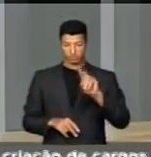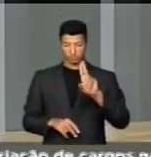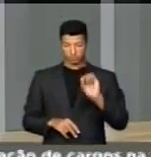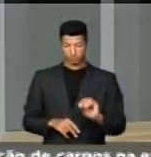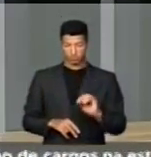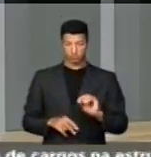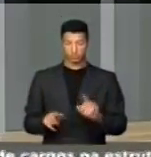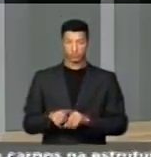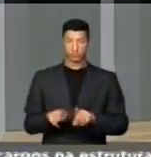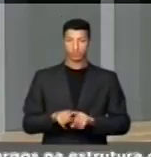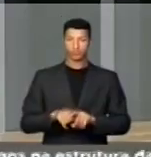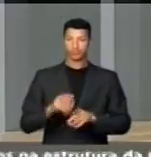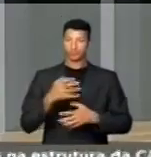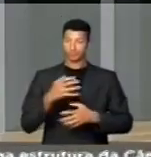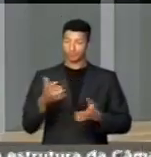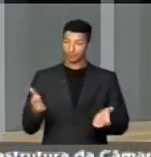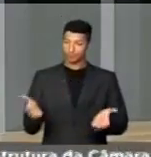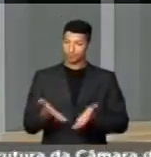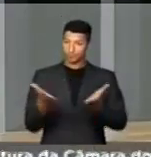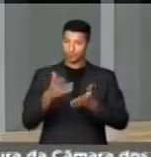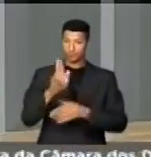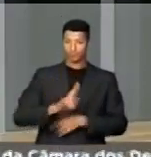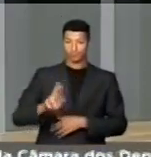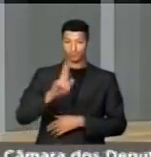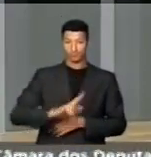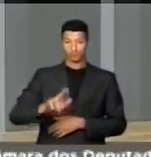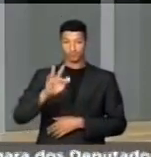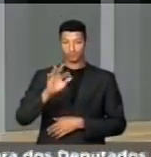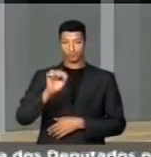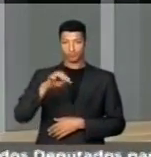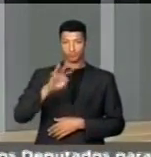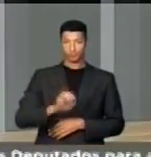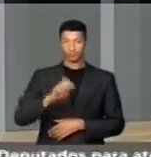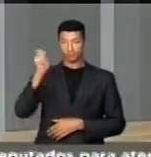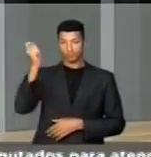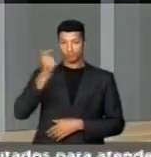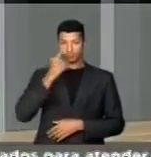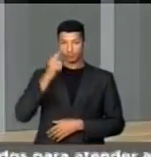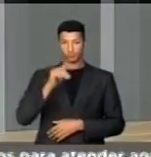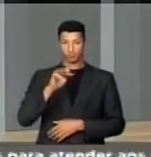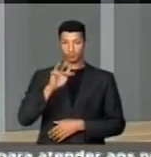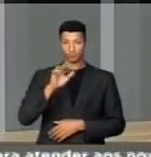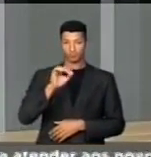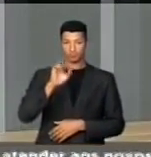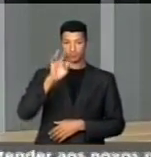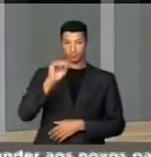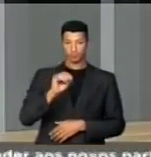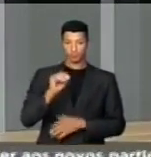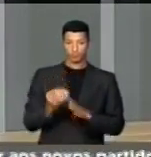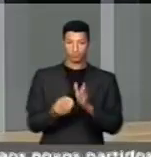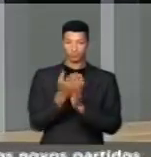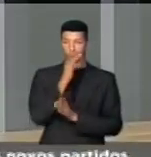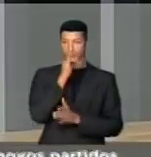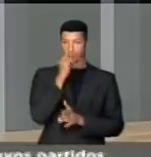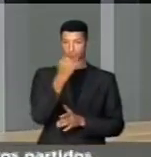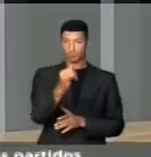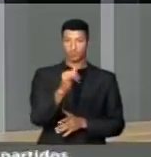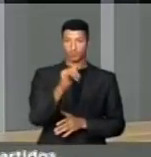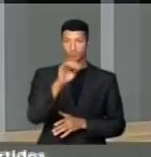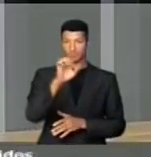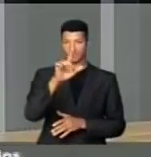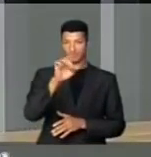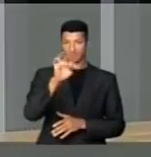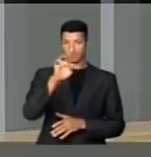urbanos. Incentivo ao uso de fonte solar fotovoltaica de geração de energia